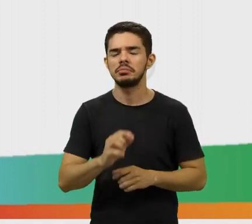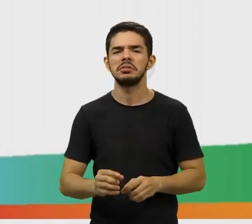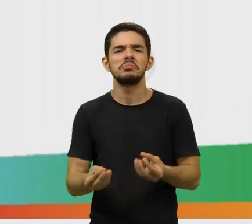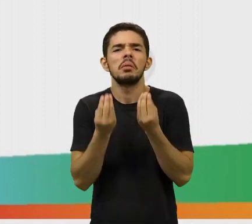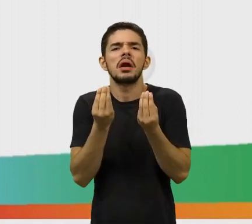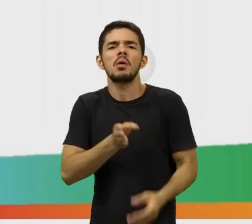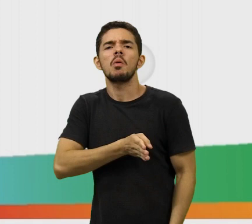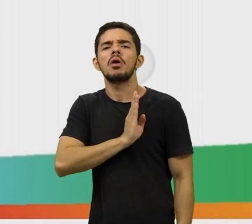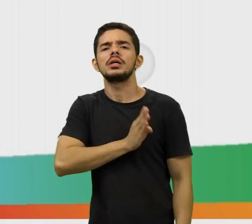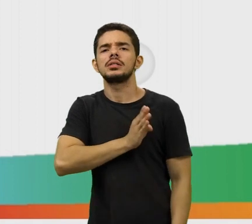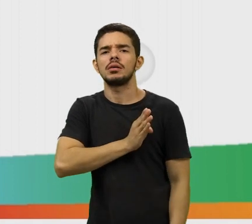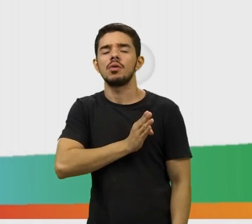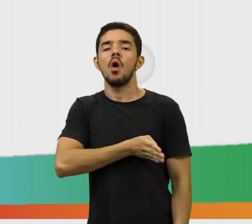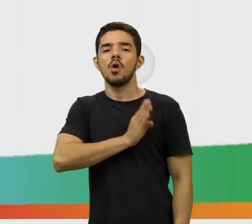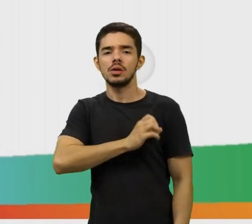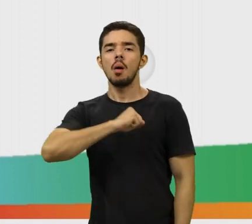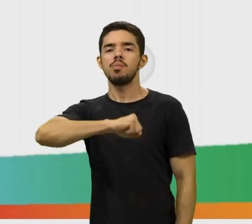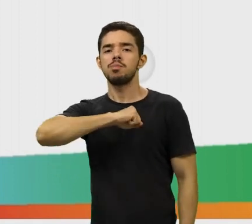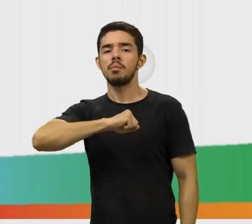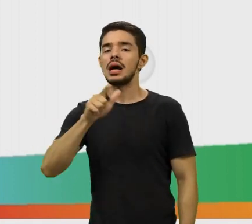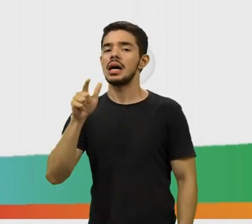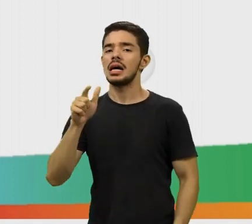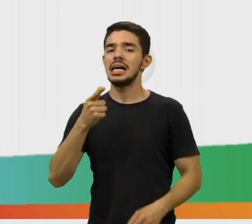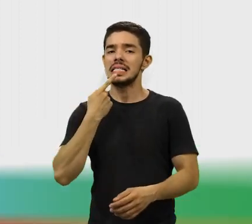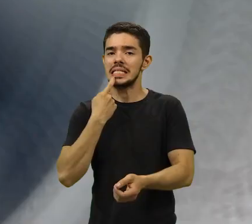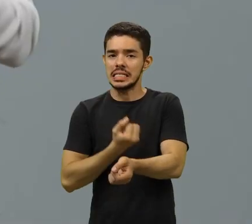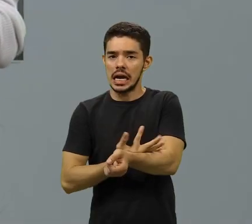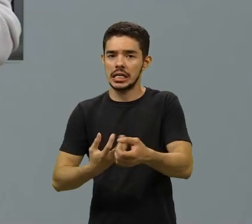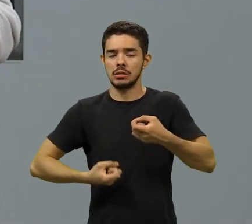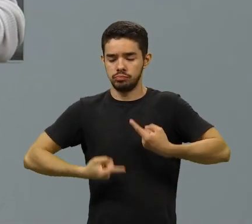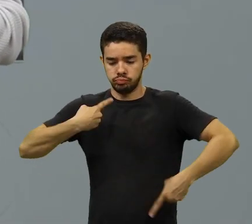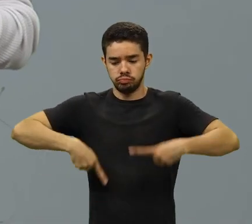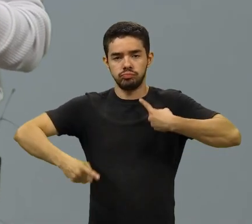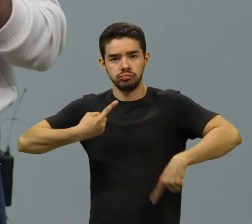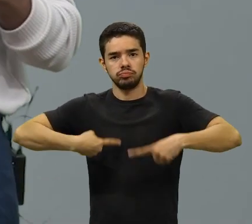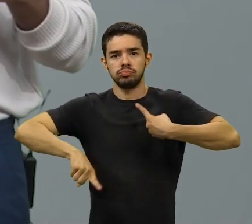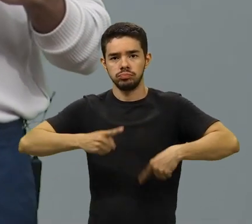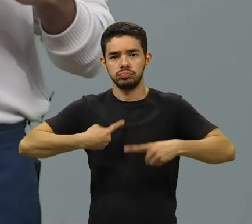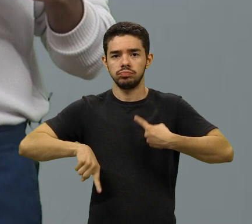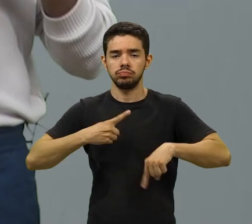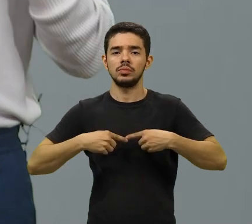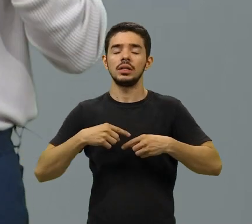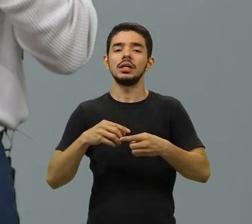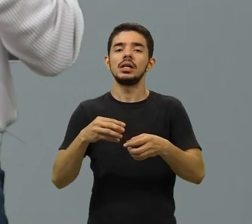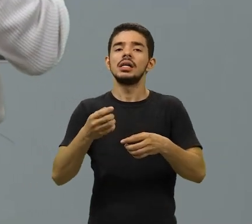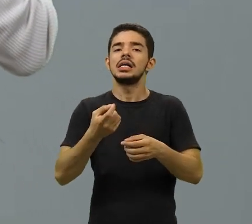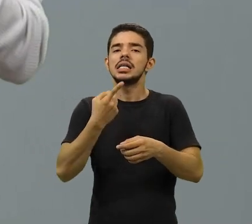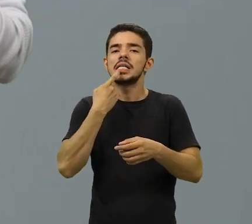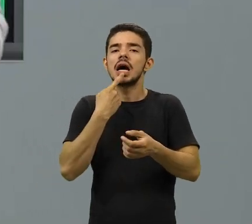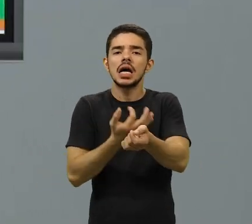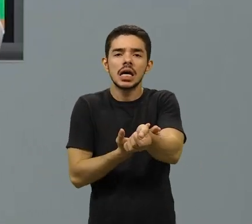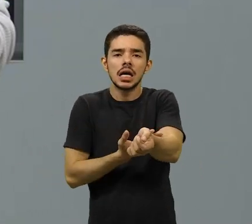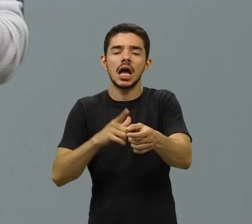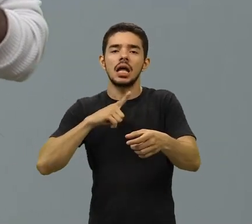serve o coração? O coração serve para bombear sangue, para levar sangue para todo o nosso corpo. Dentro desse sangue, né, nós